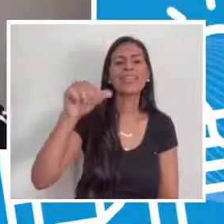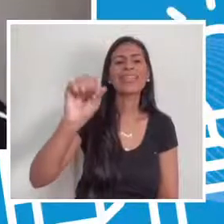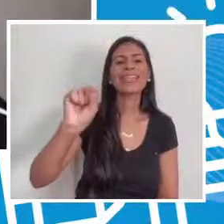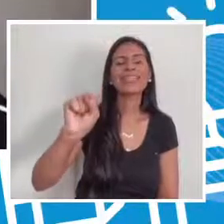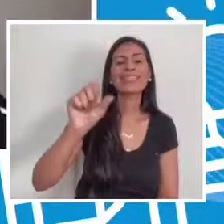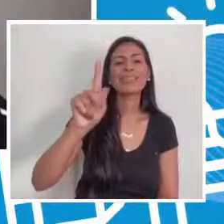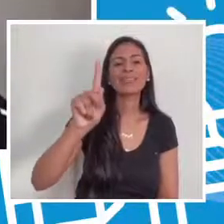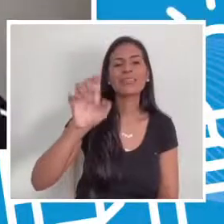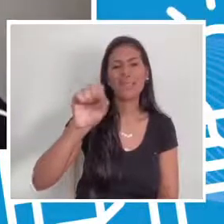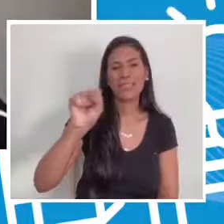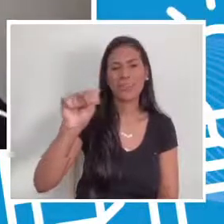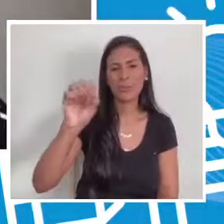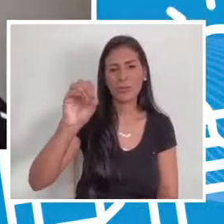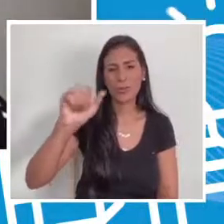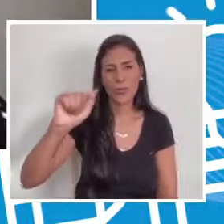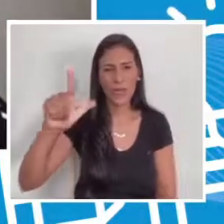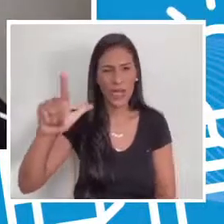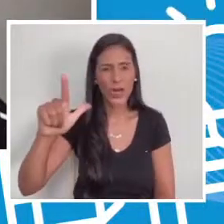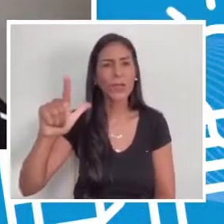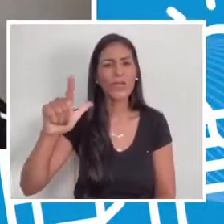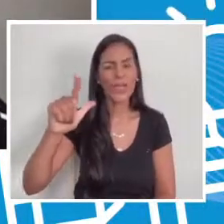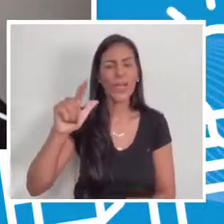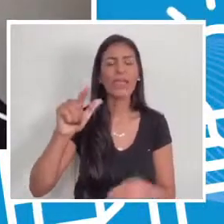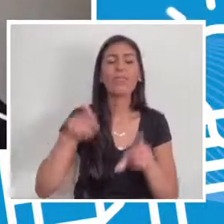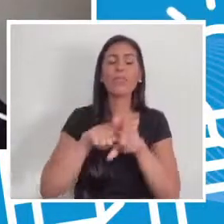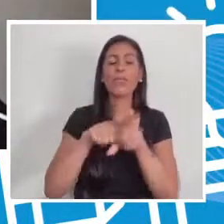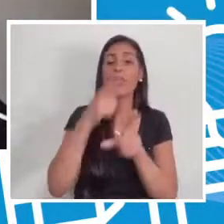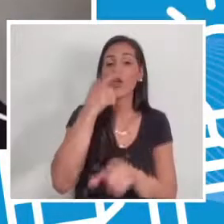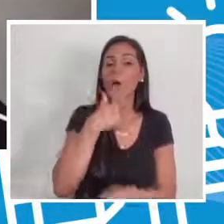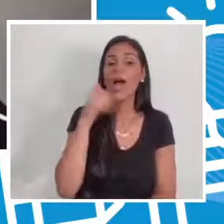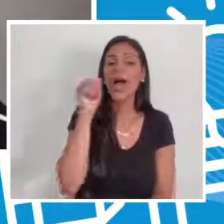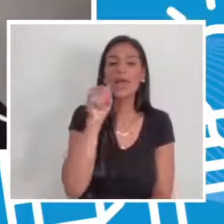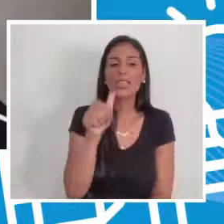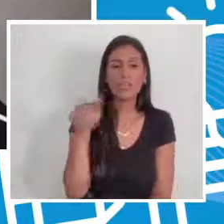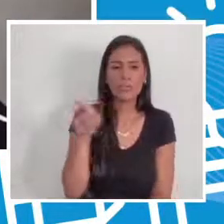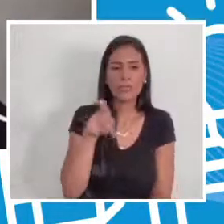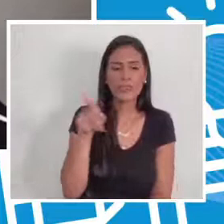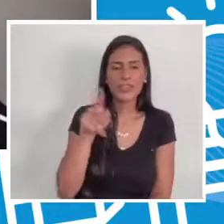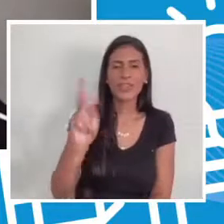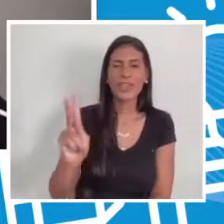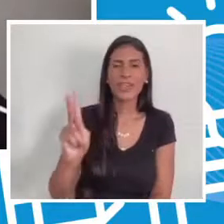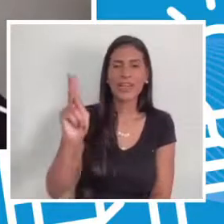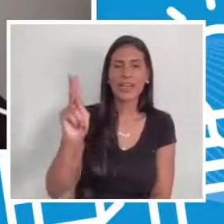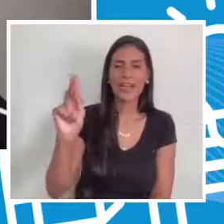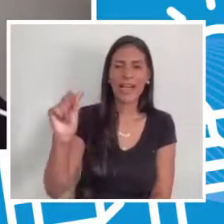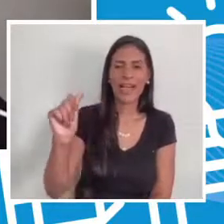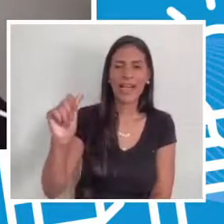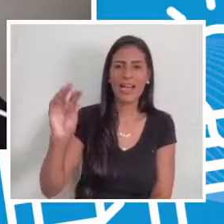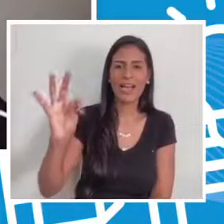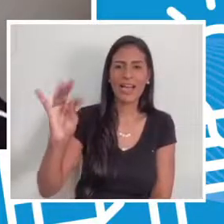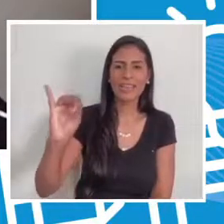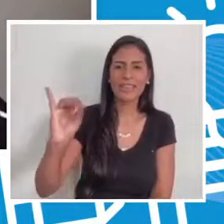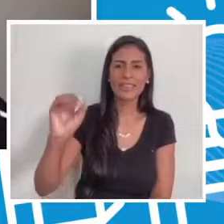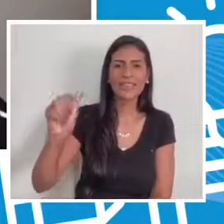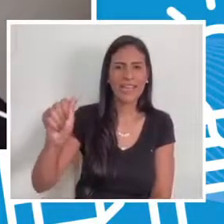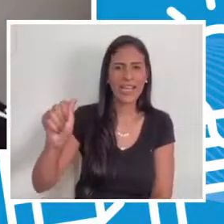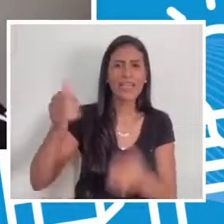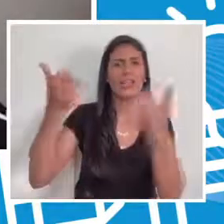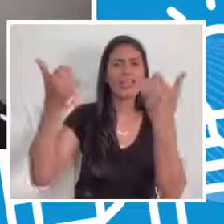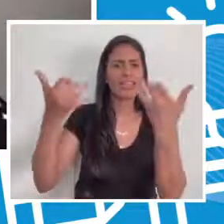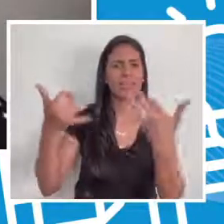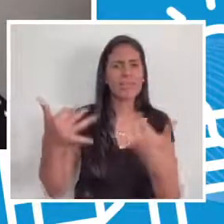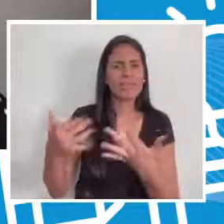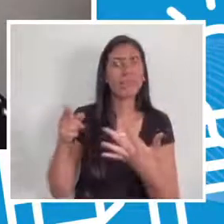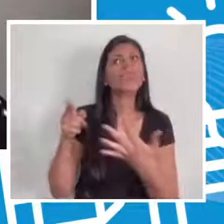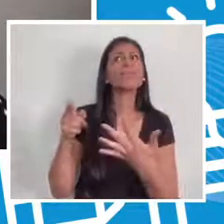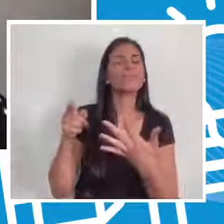Kátia traz uma perspectiva muito forte em relação a essa questão de que não